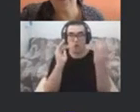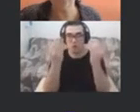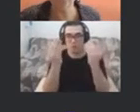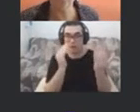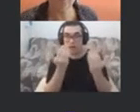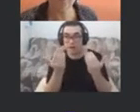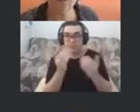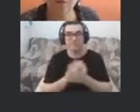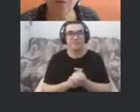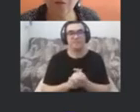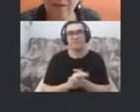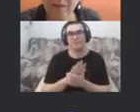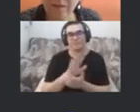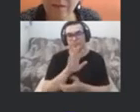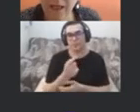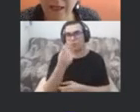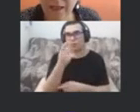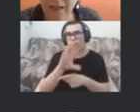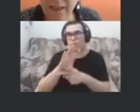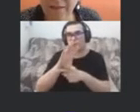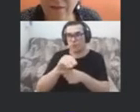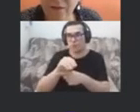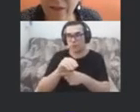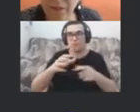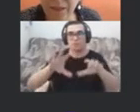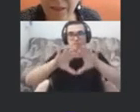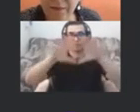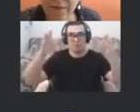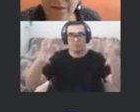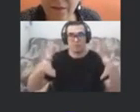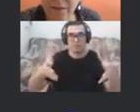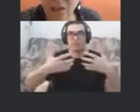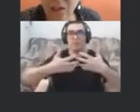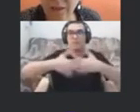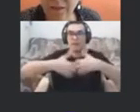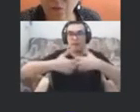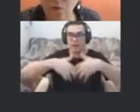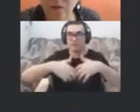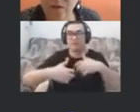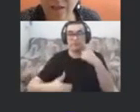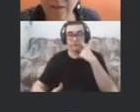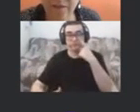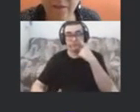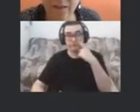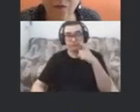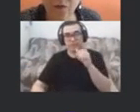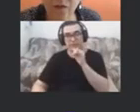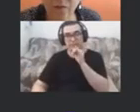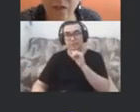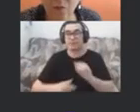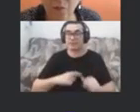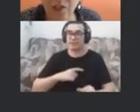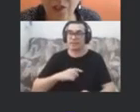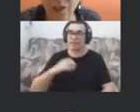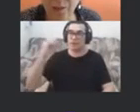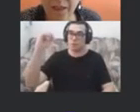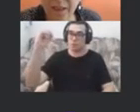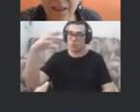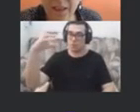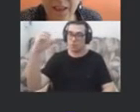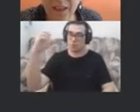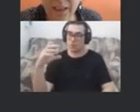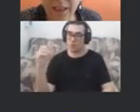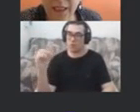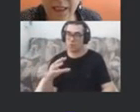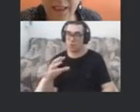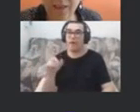do equipamento. Então, aqui nós vemos aqui são as lâmpadas que são fontes de radiação. Nós temos aqui uma